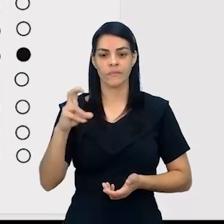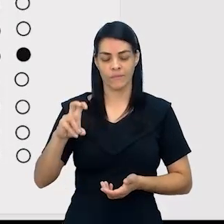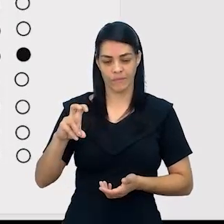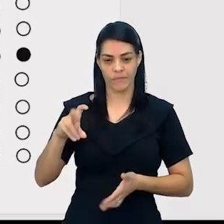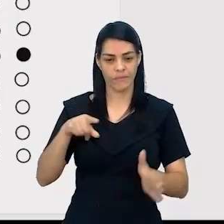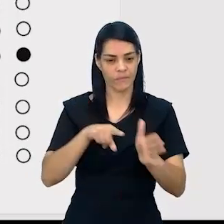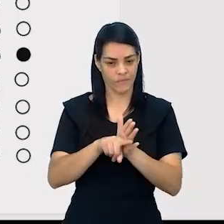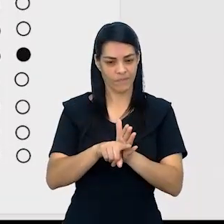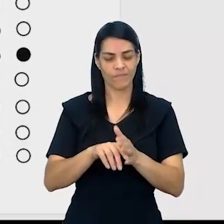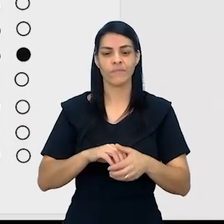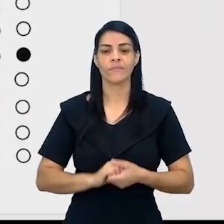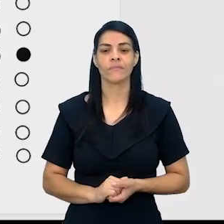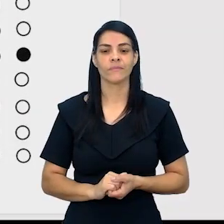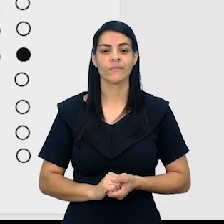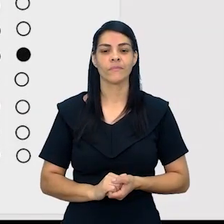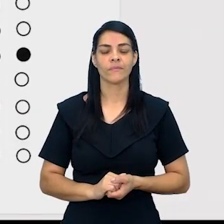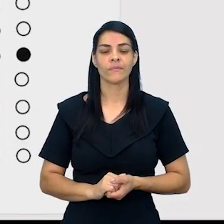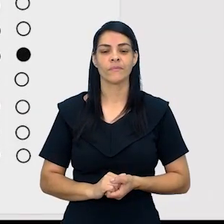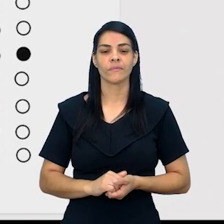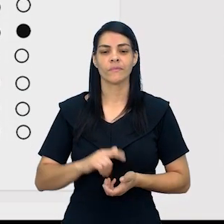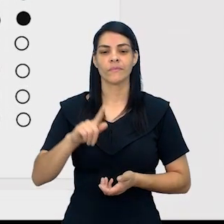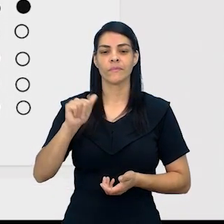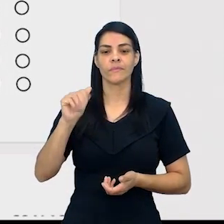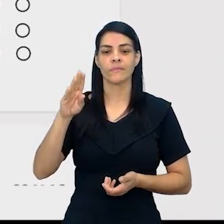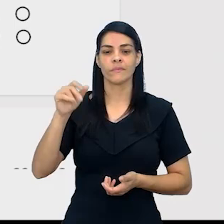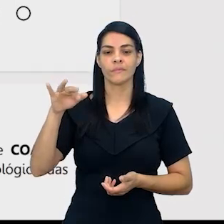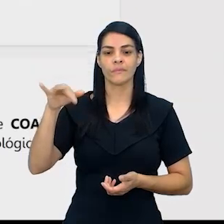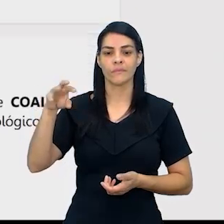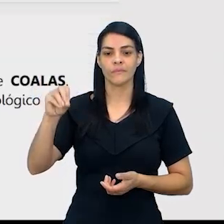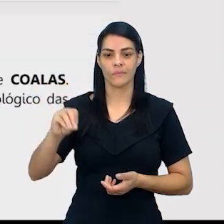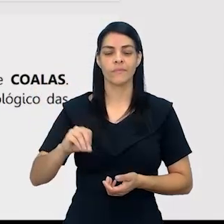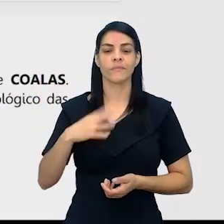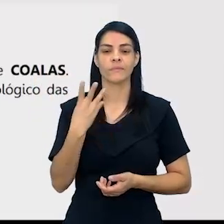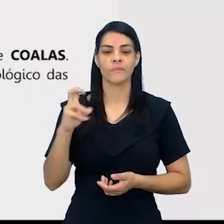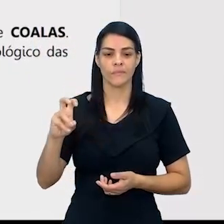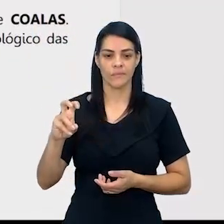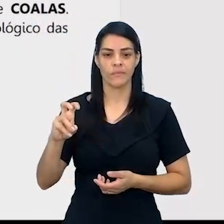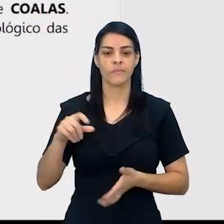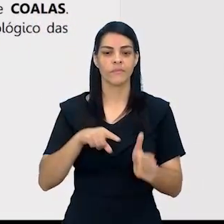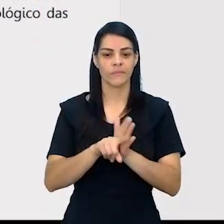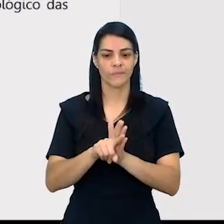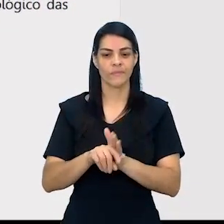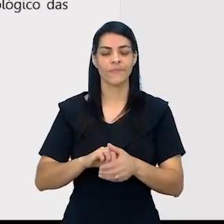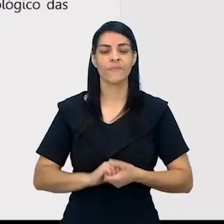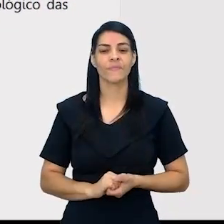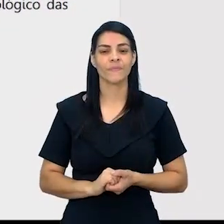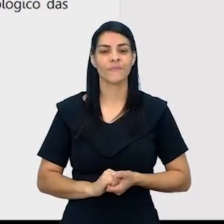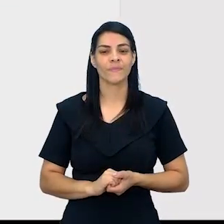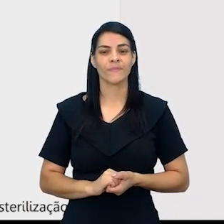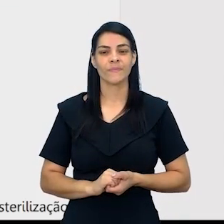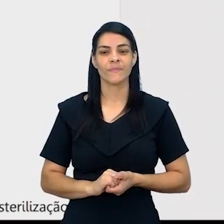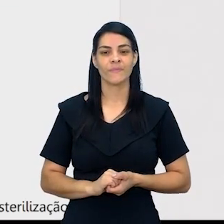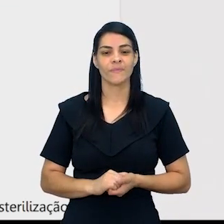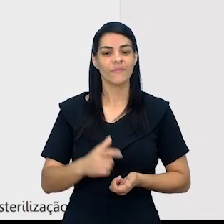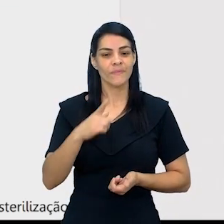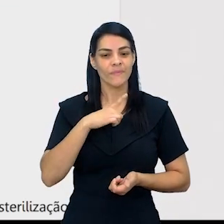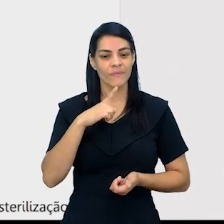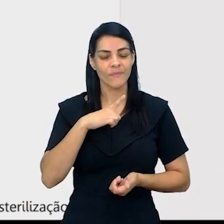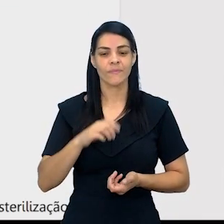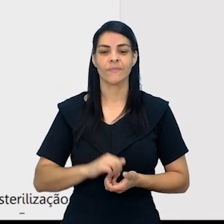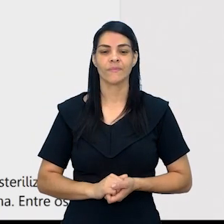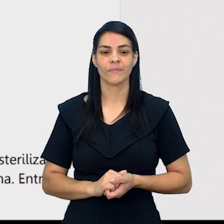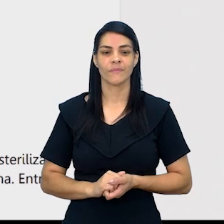questões Então tá aí o gabarito das 45 questões isso E aí tem